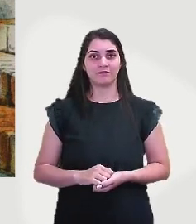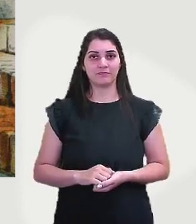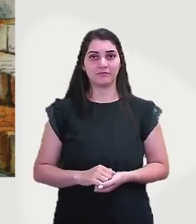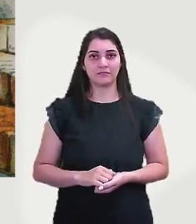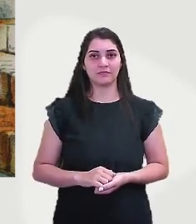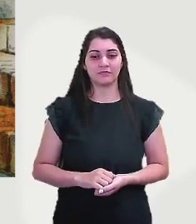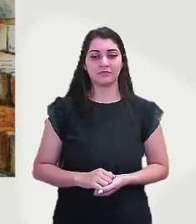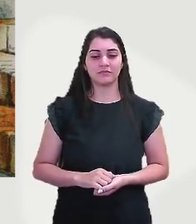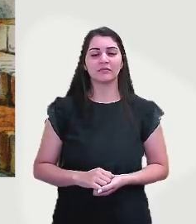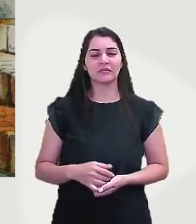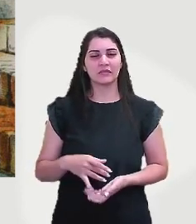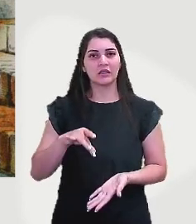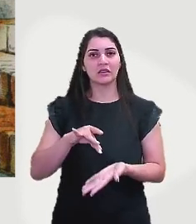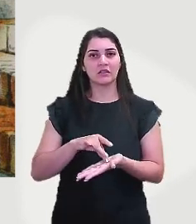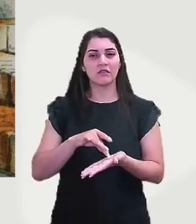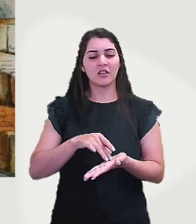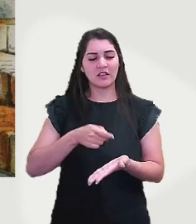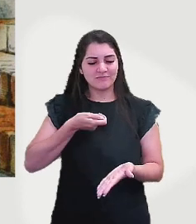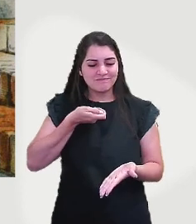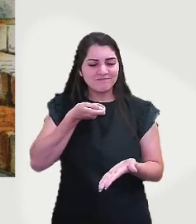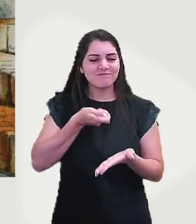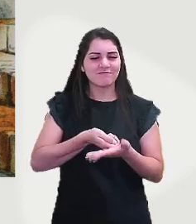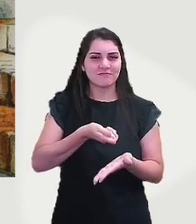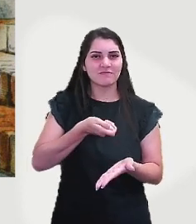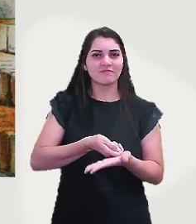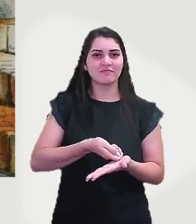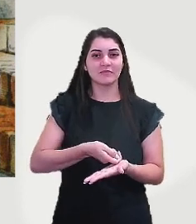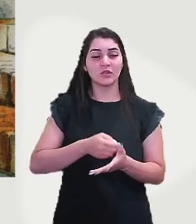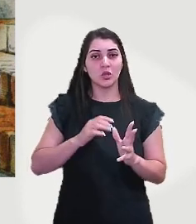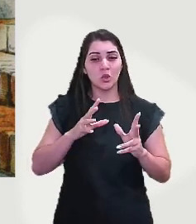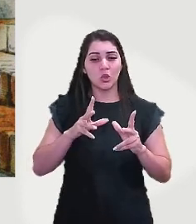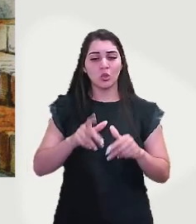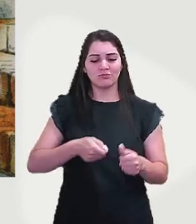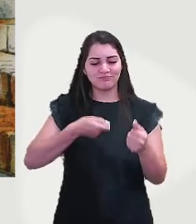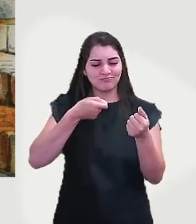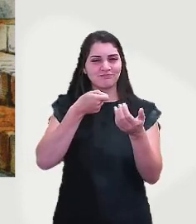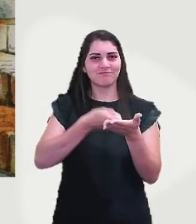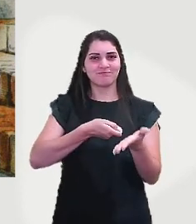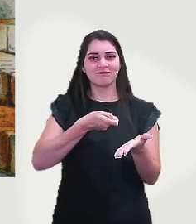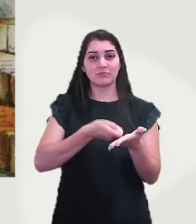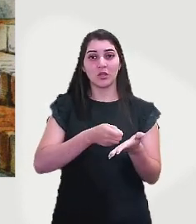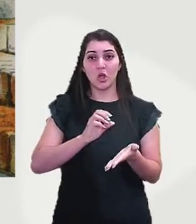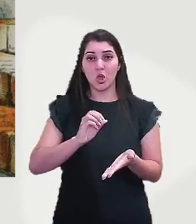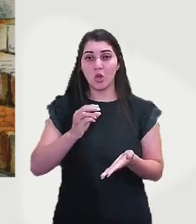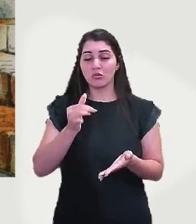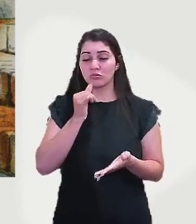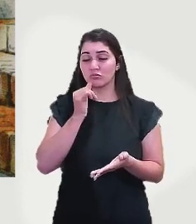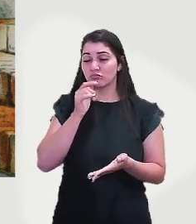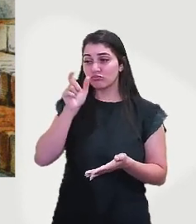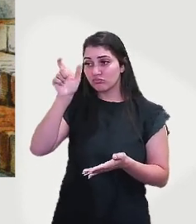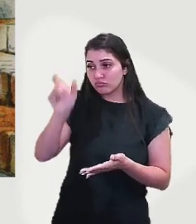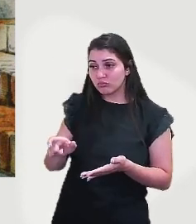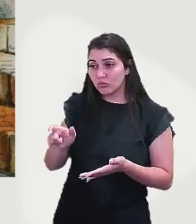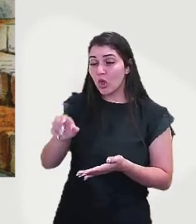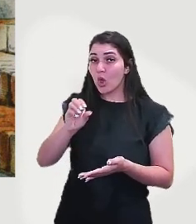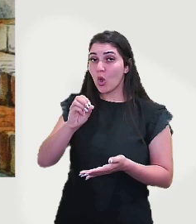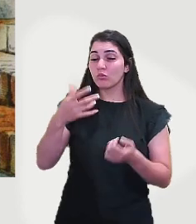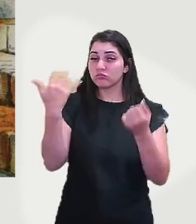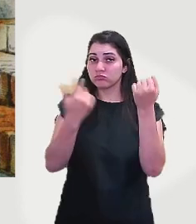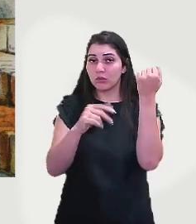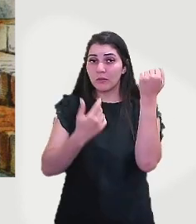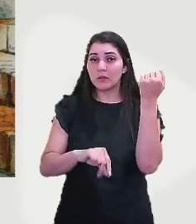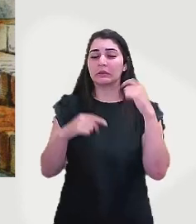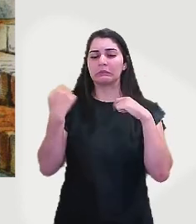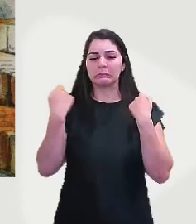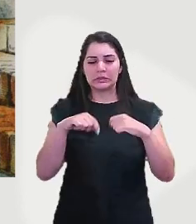forçada. Realmente essa palavra, forçada, tudo era força. Ou você é assim, ou você apanha. Ou você